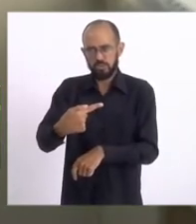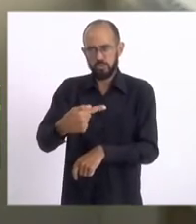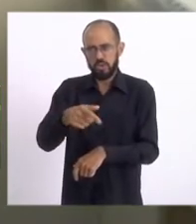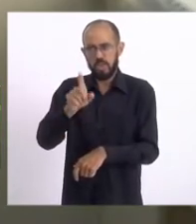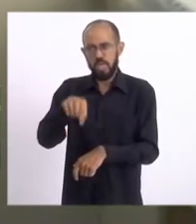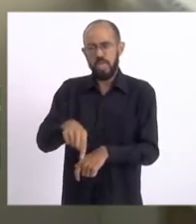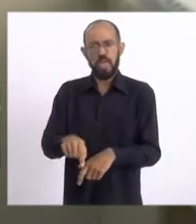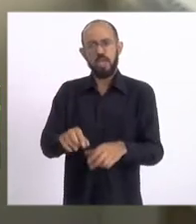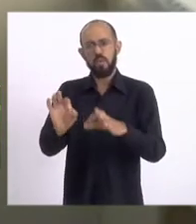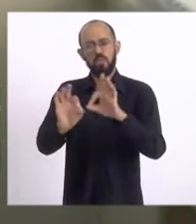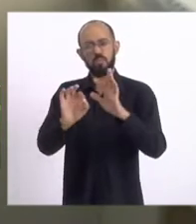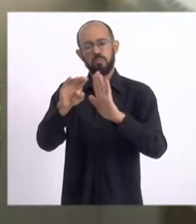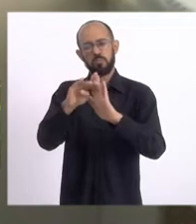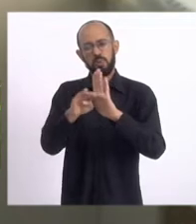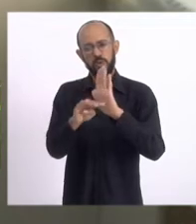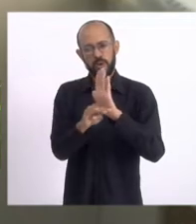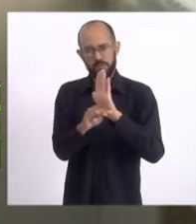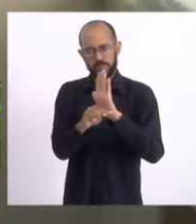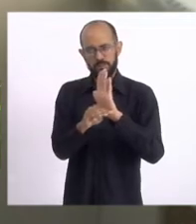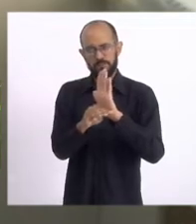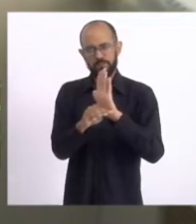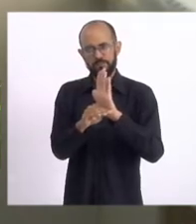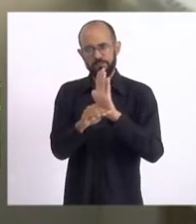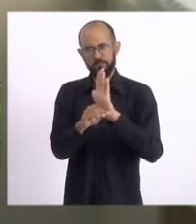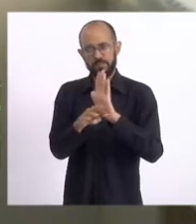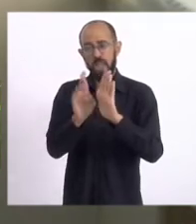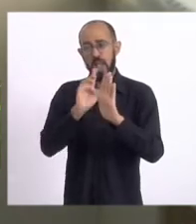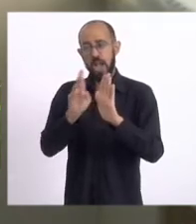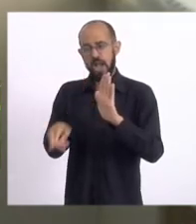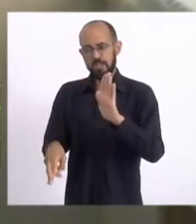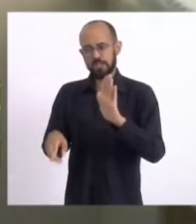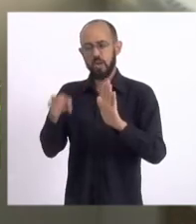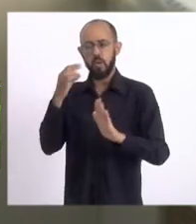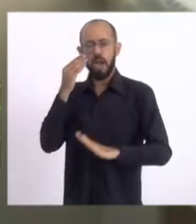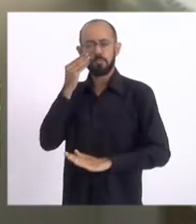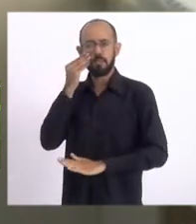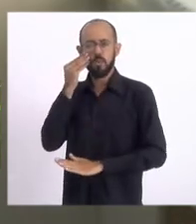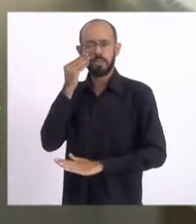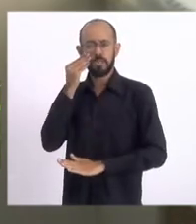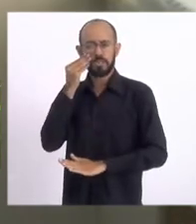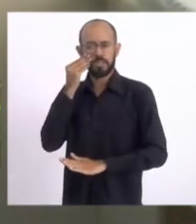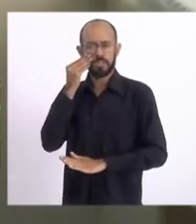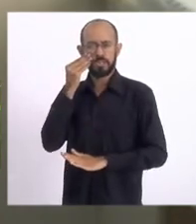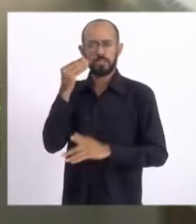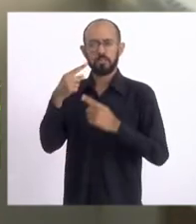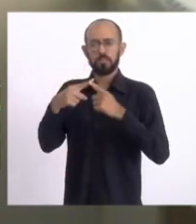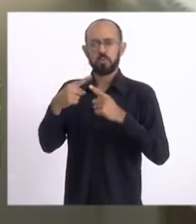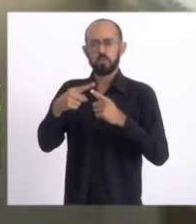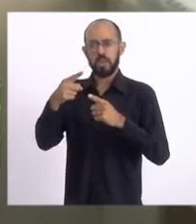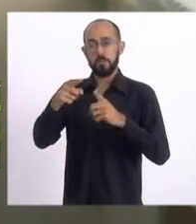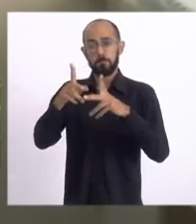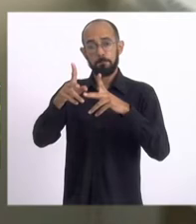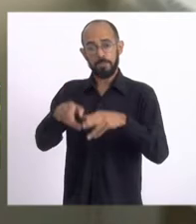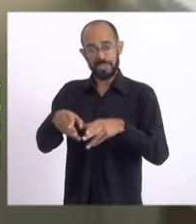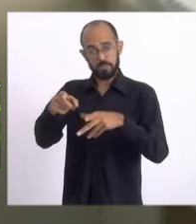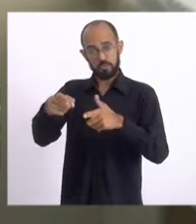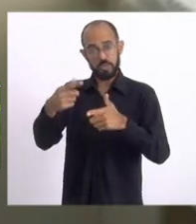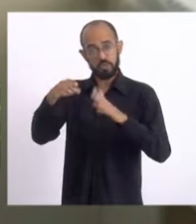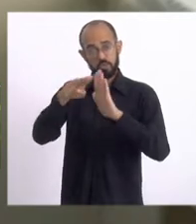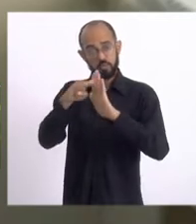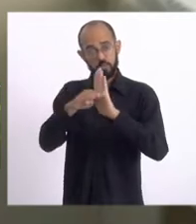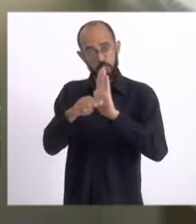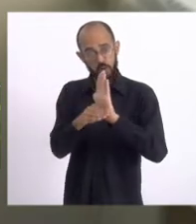mero programa. Tem razão a deputada Mônica Francisco, que mesmo sendo um mero